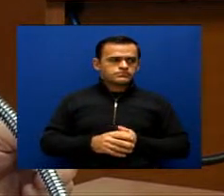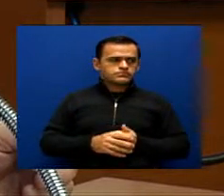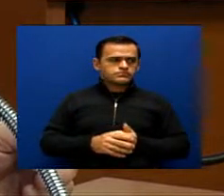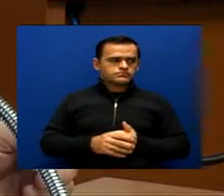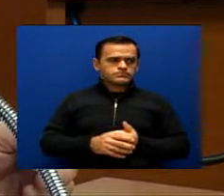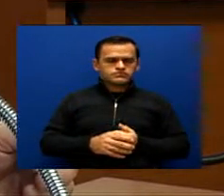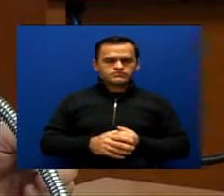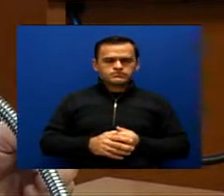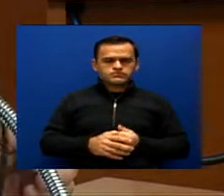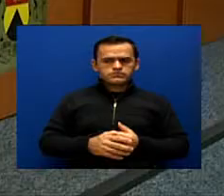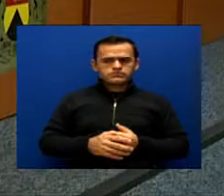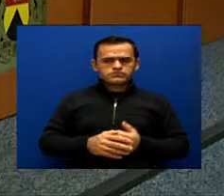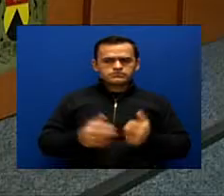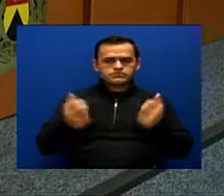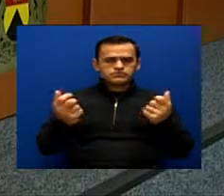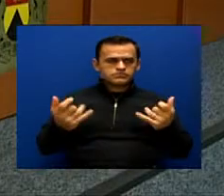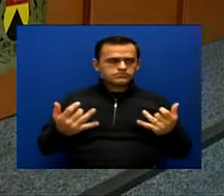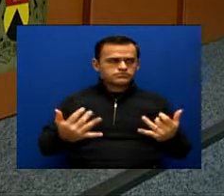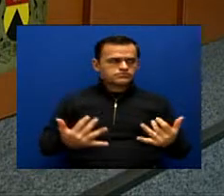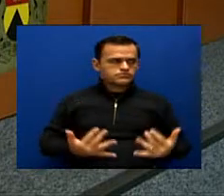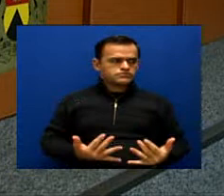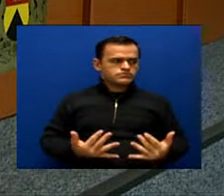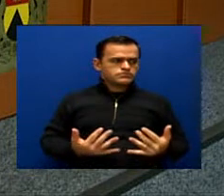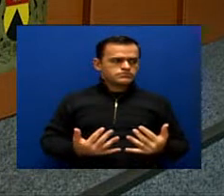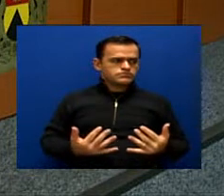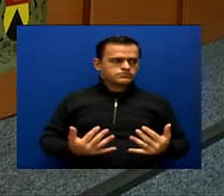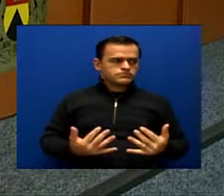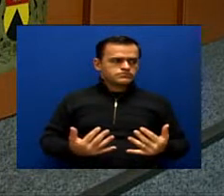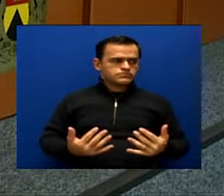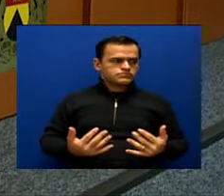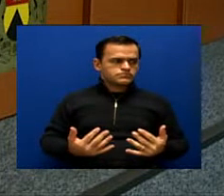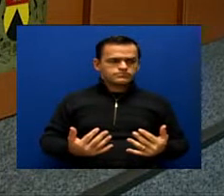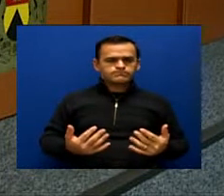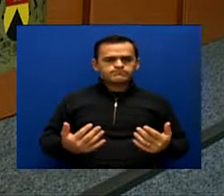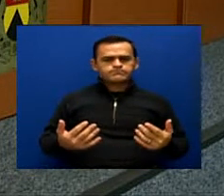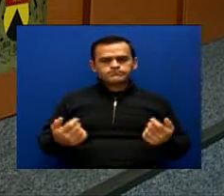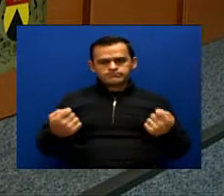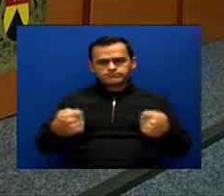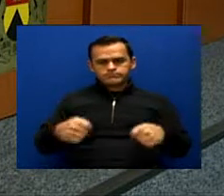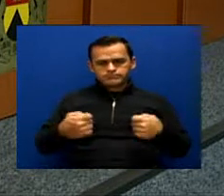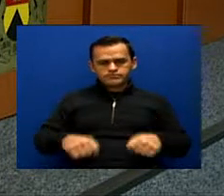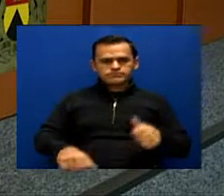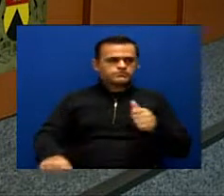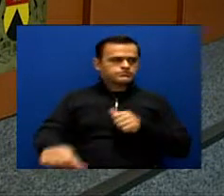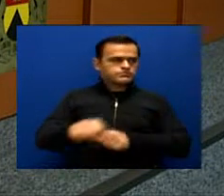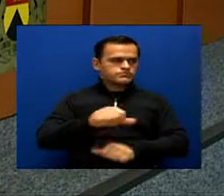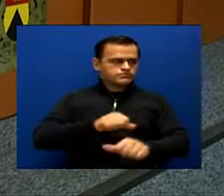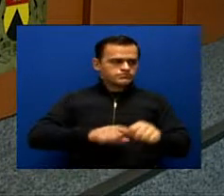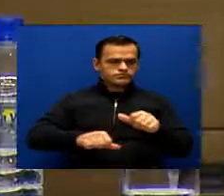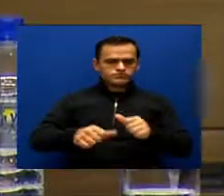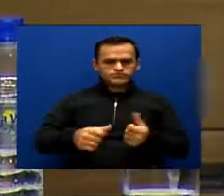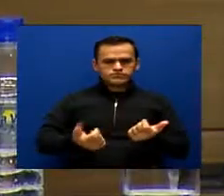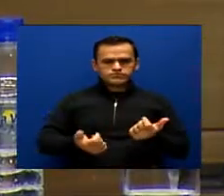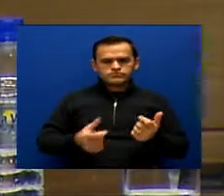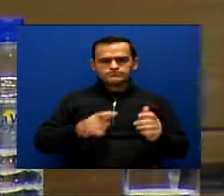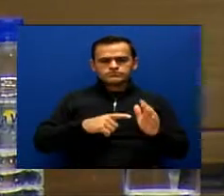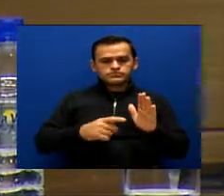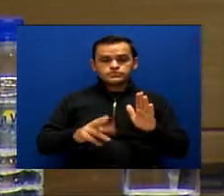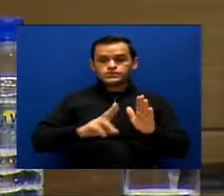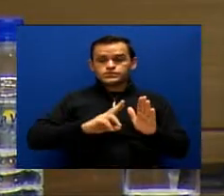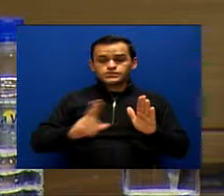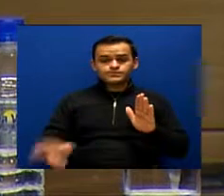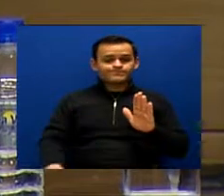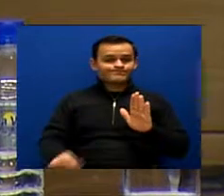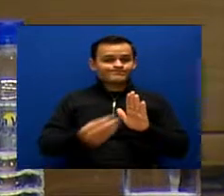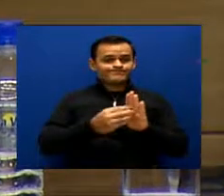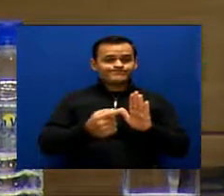E explicar para os senhores, né, a questão aí, que tivemos que fazer uma mudança no nome que acabou vindo errado, e não deu